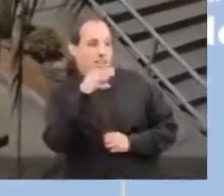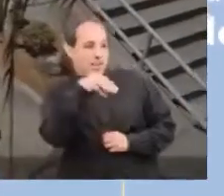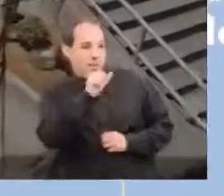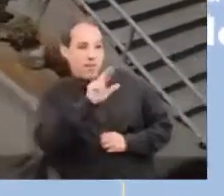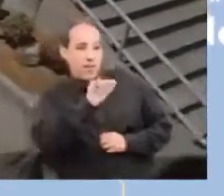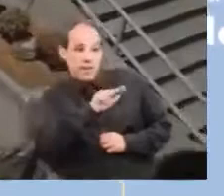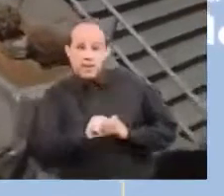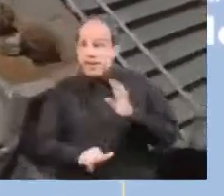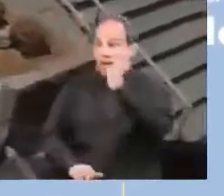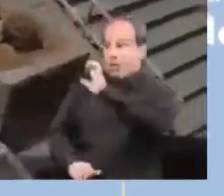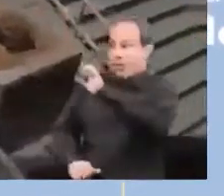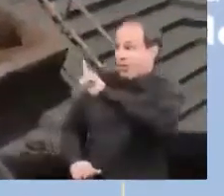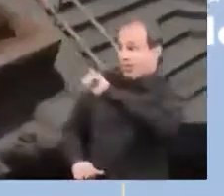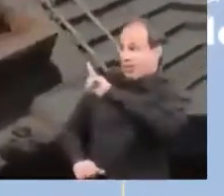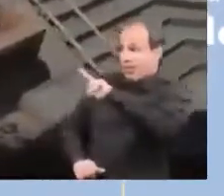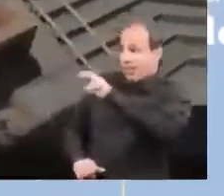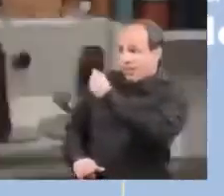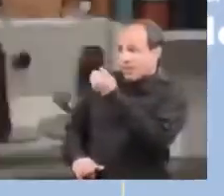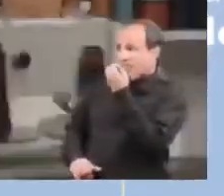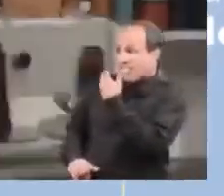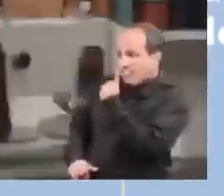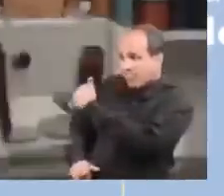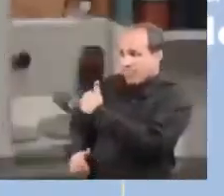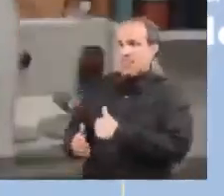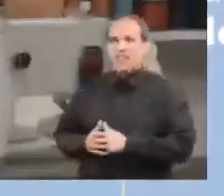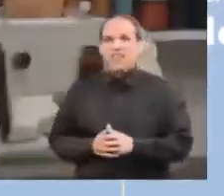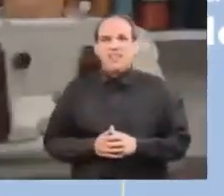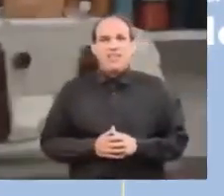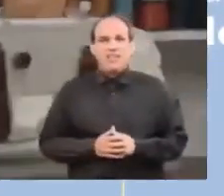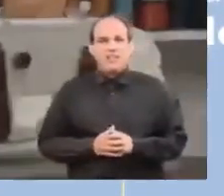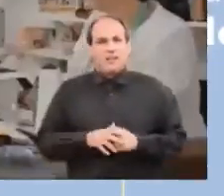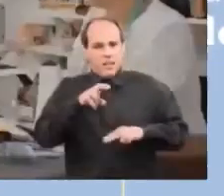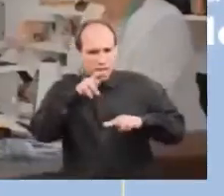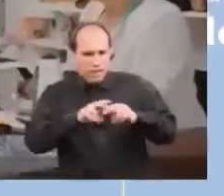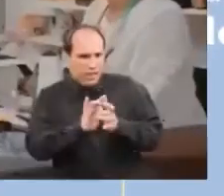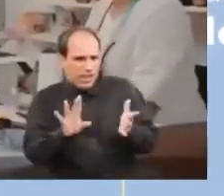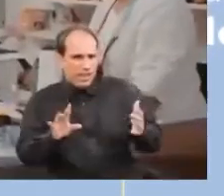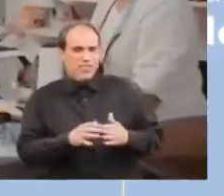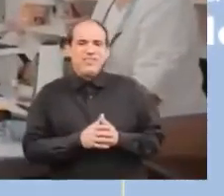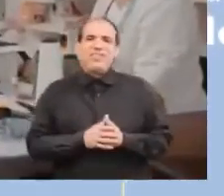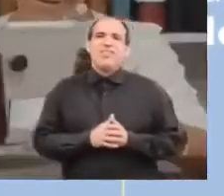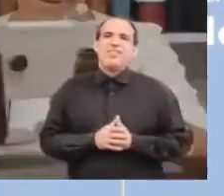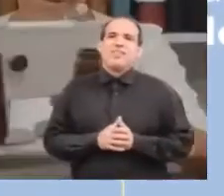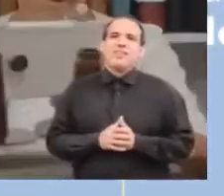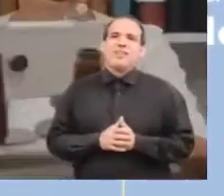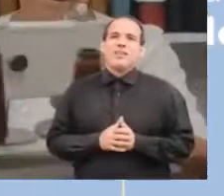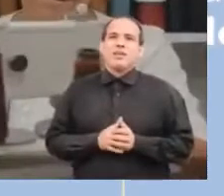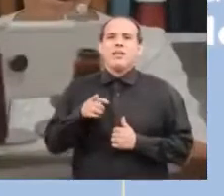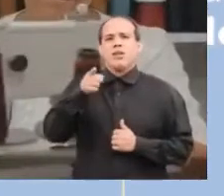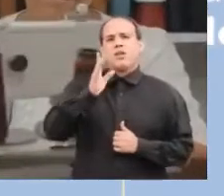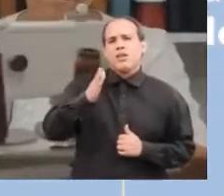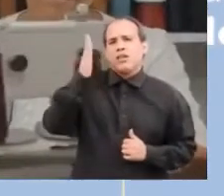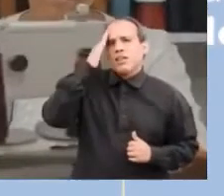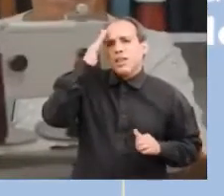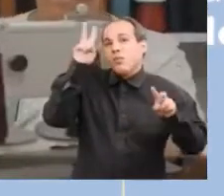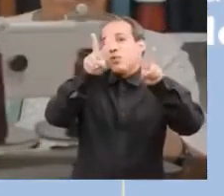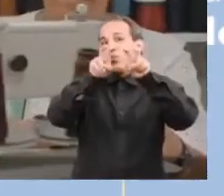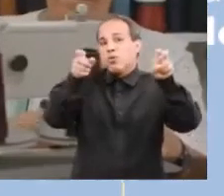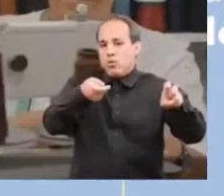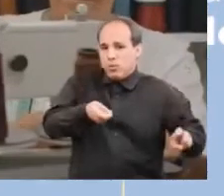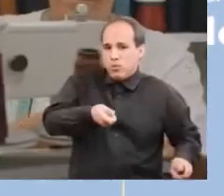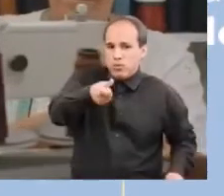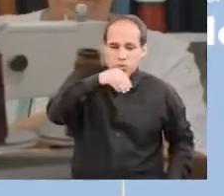Oi, Marina. Oi, dona Edileuza, tudo bom? E aí? Fica à vontade. Dona Edileuza, a senhora